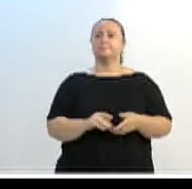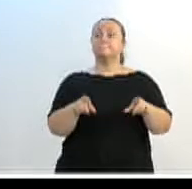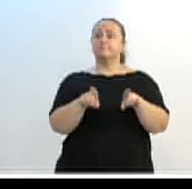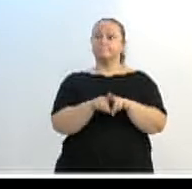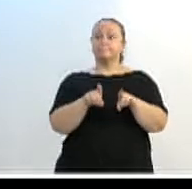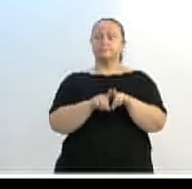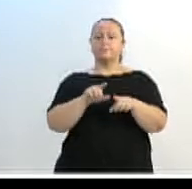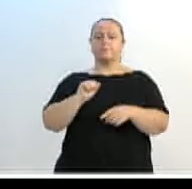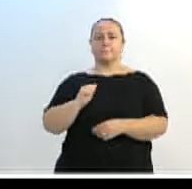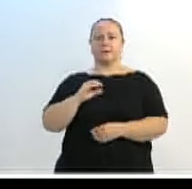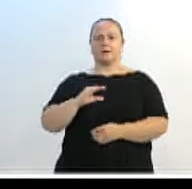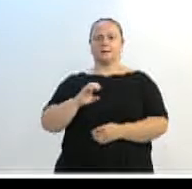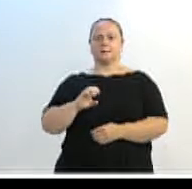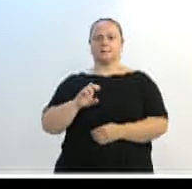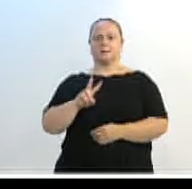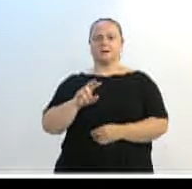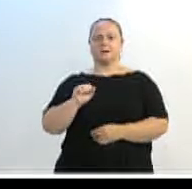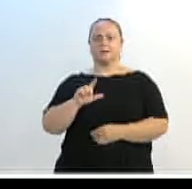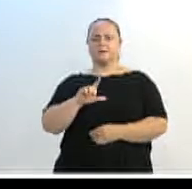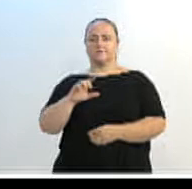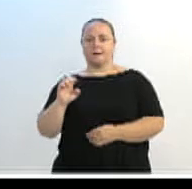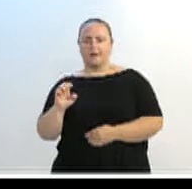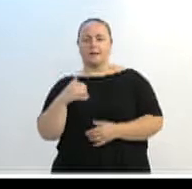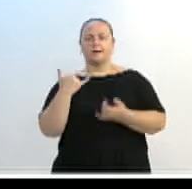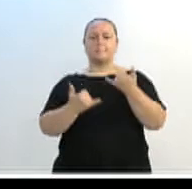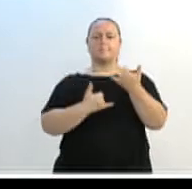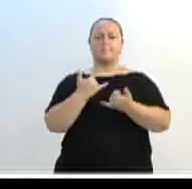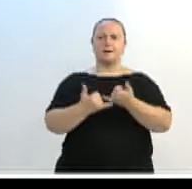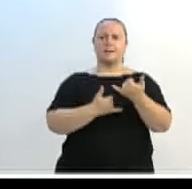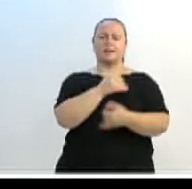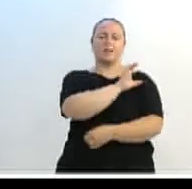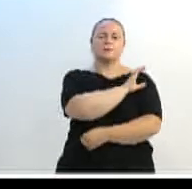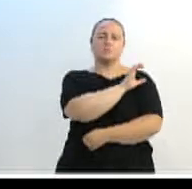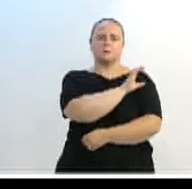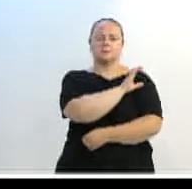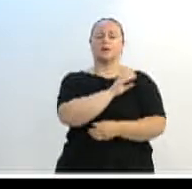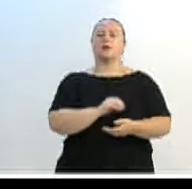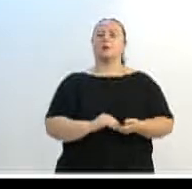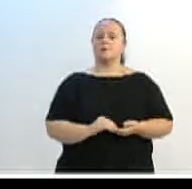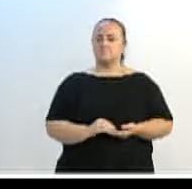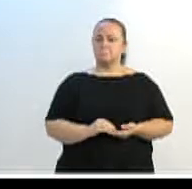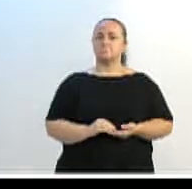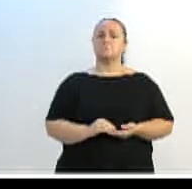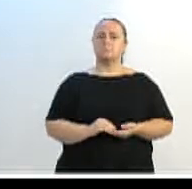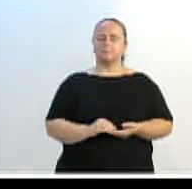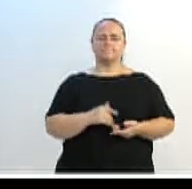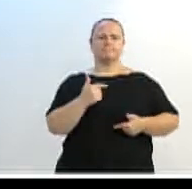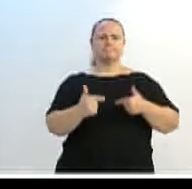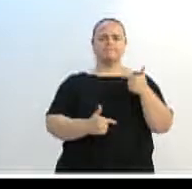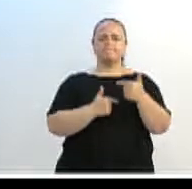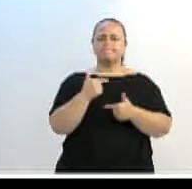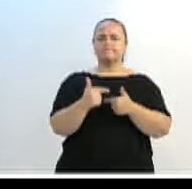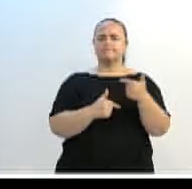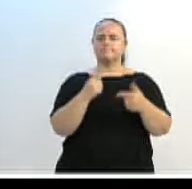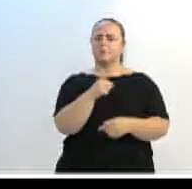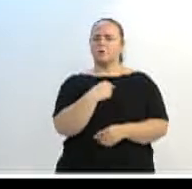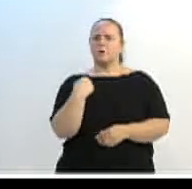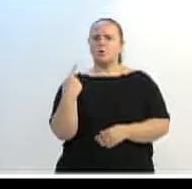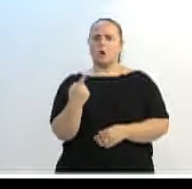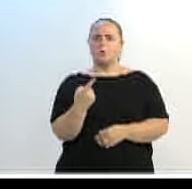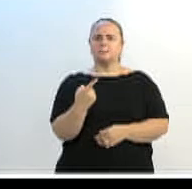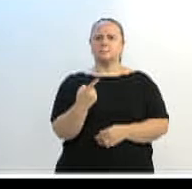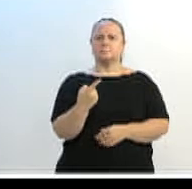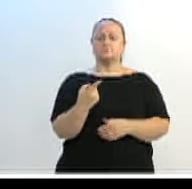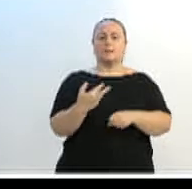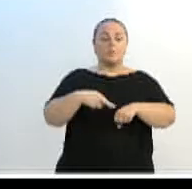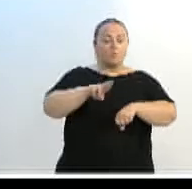também, brinquedos para os parquinhos da CIs também, tudo trabalho que a gente vai fazendo, recuperação de telhado